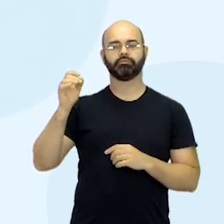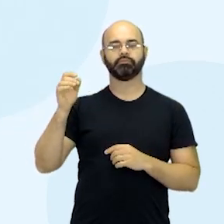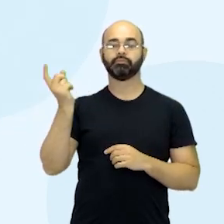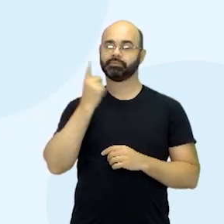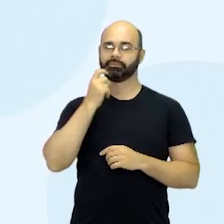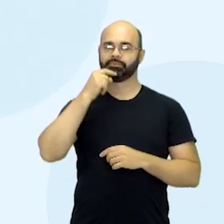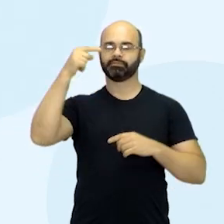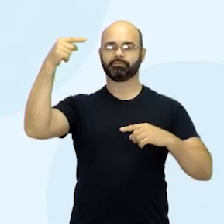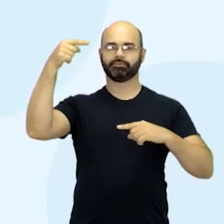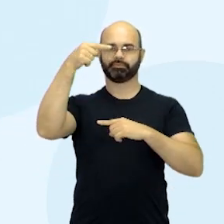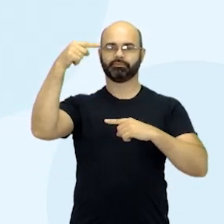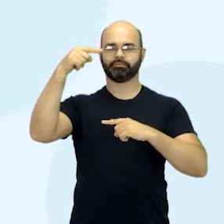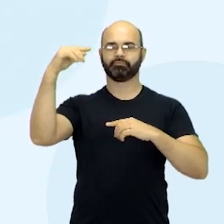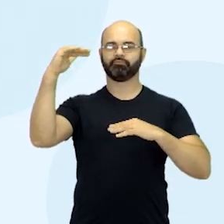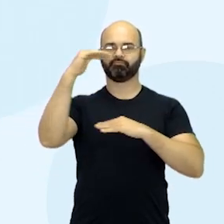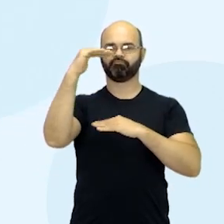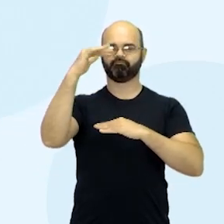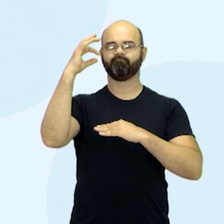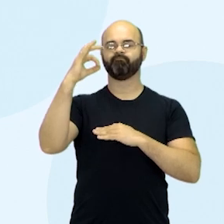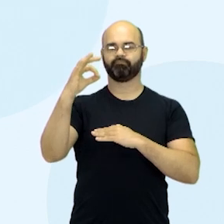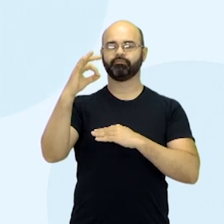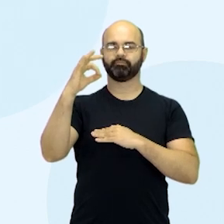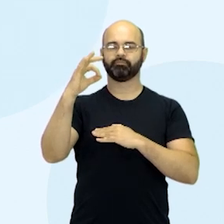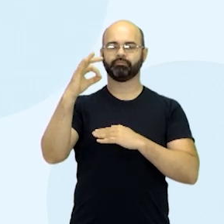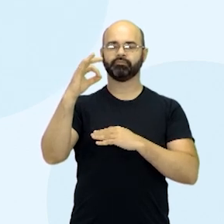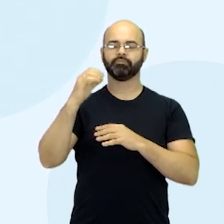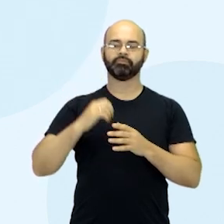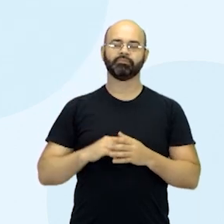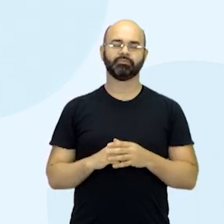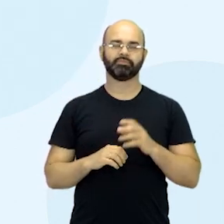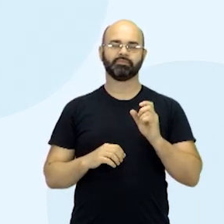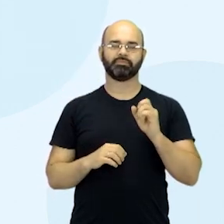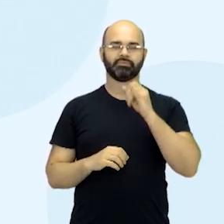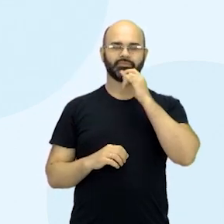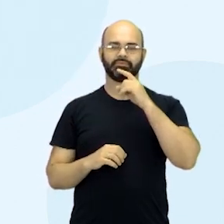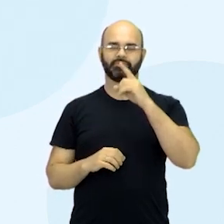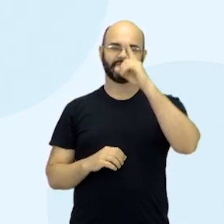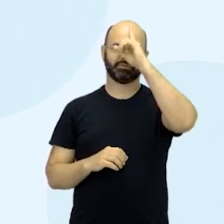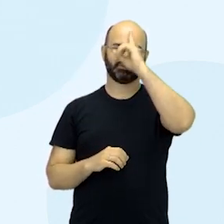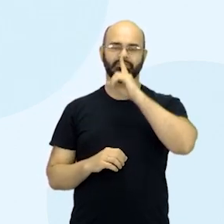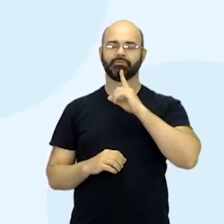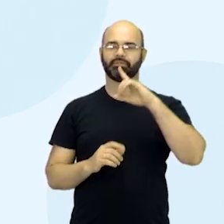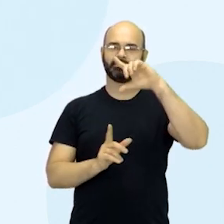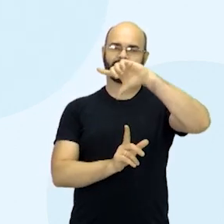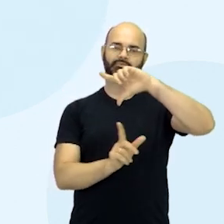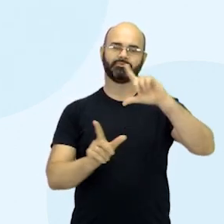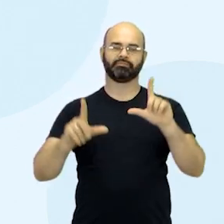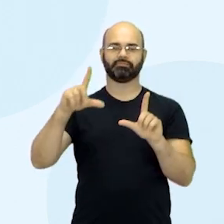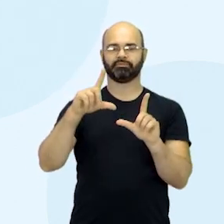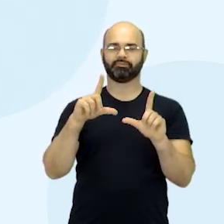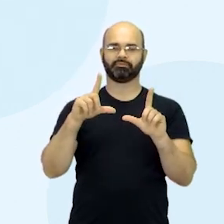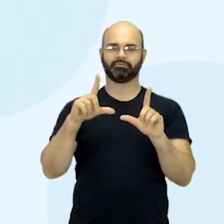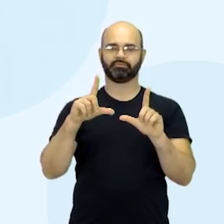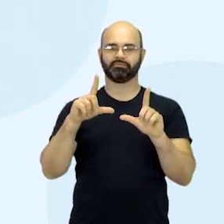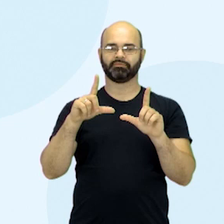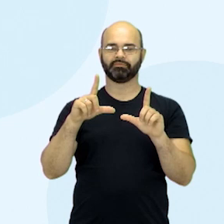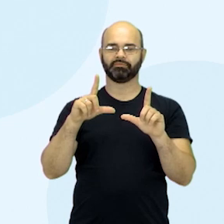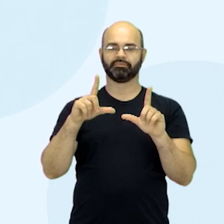o de baixo, né? Se a gente deitasse esse amarelinho aqui e deixasse esses 2 lados paralelos na